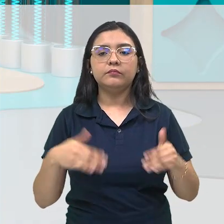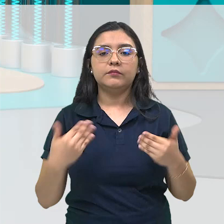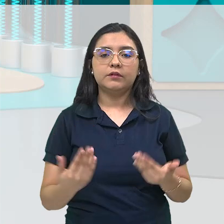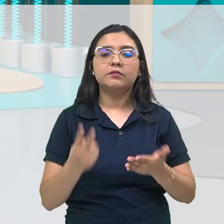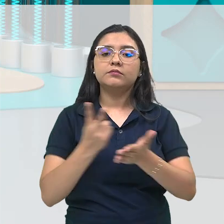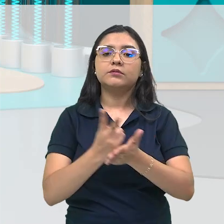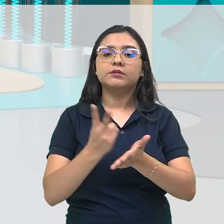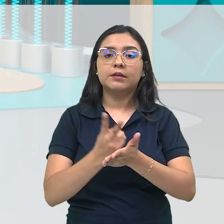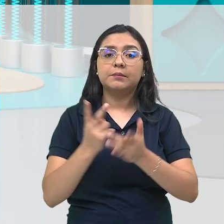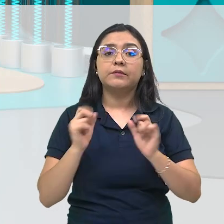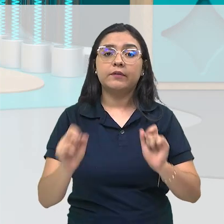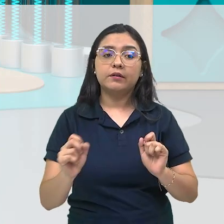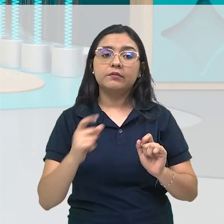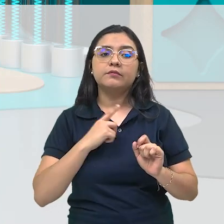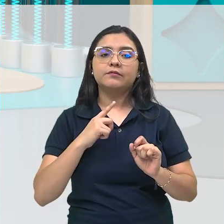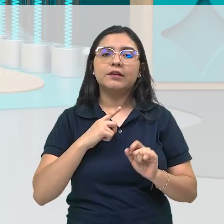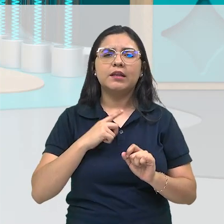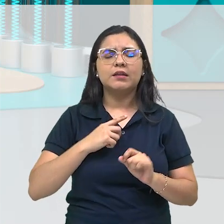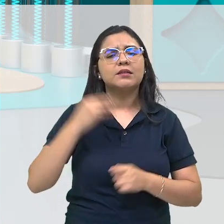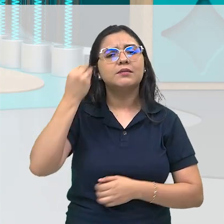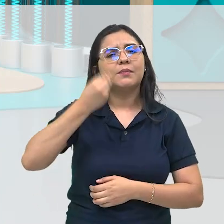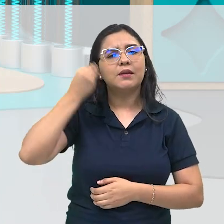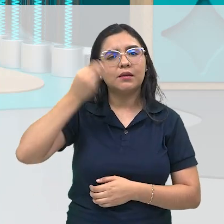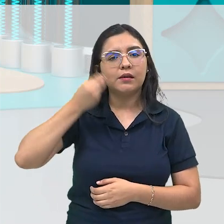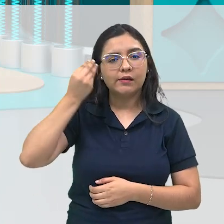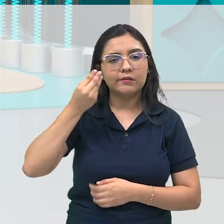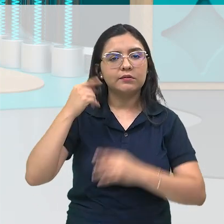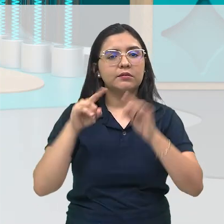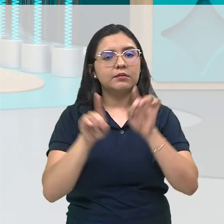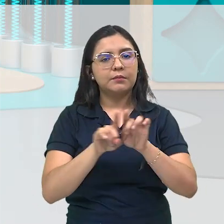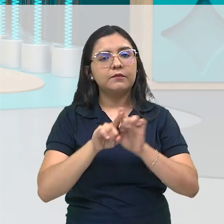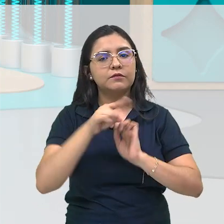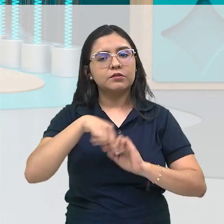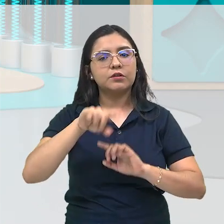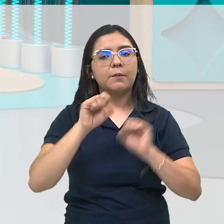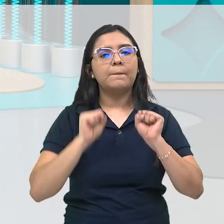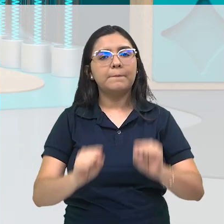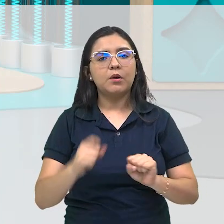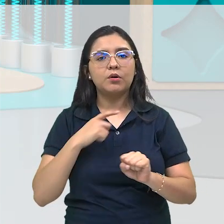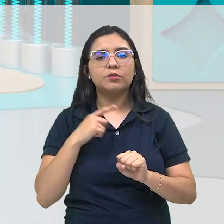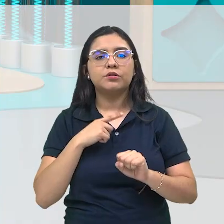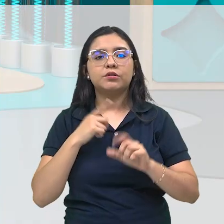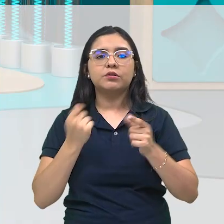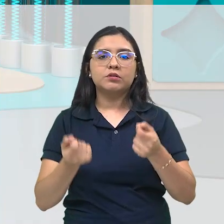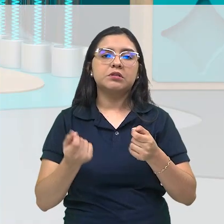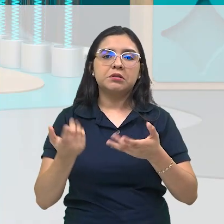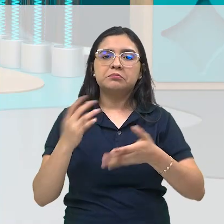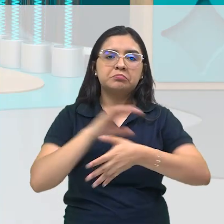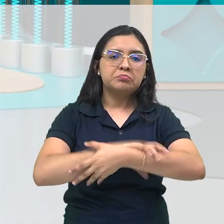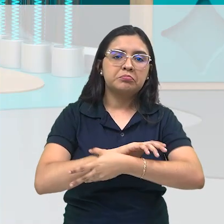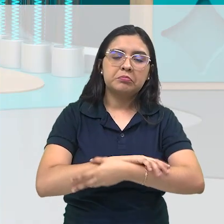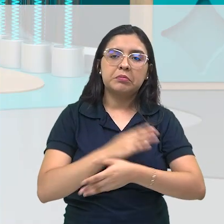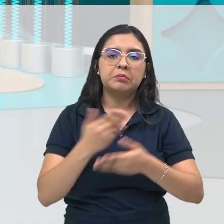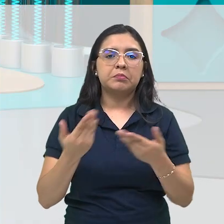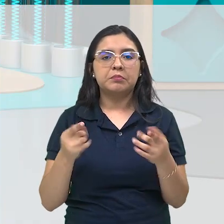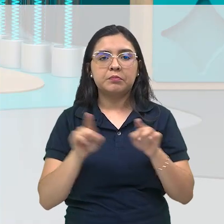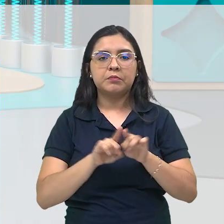vez mais que vai ganhando essa experiência, aí você pode se filiar com